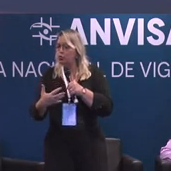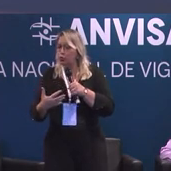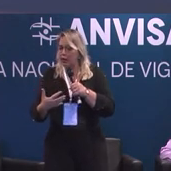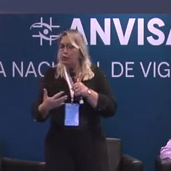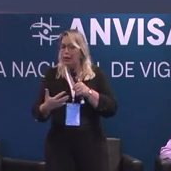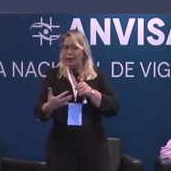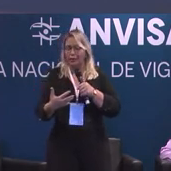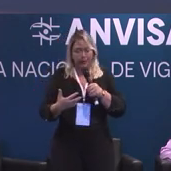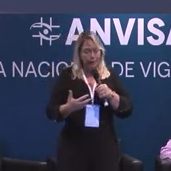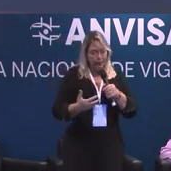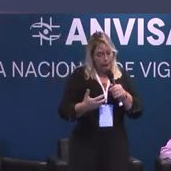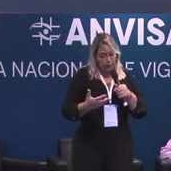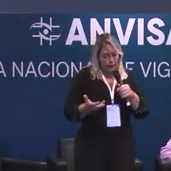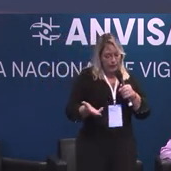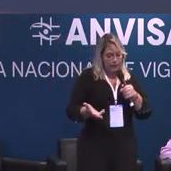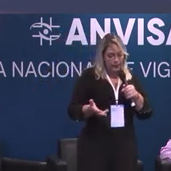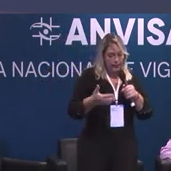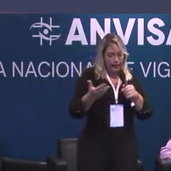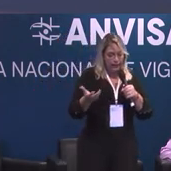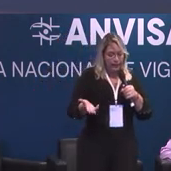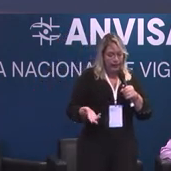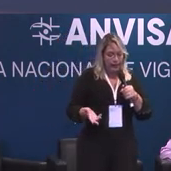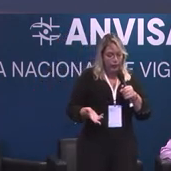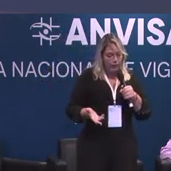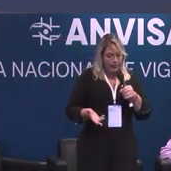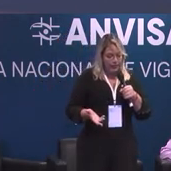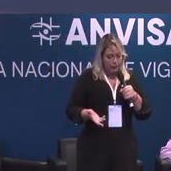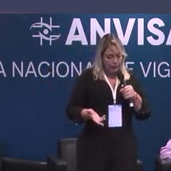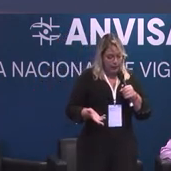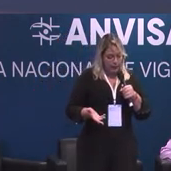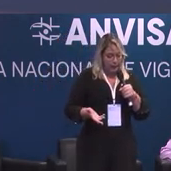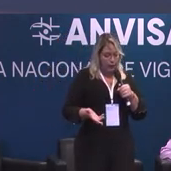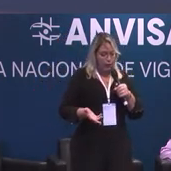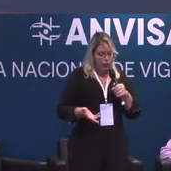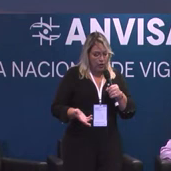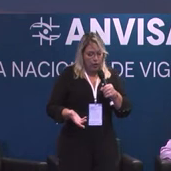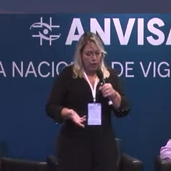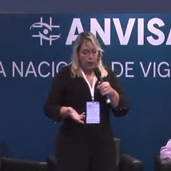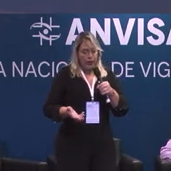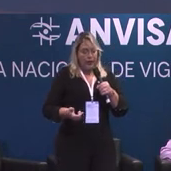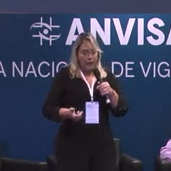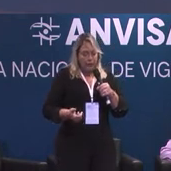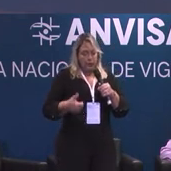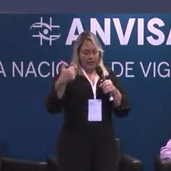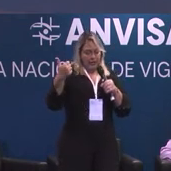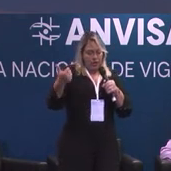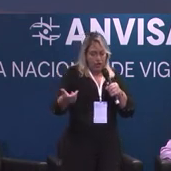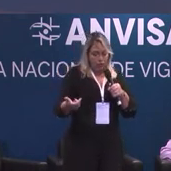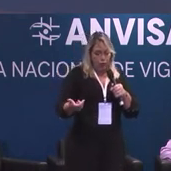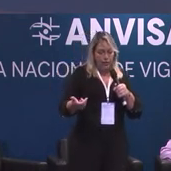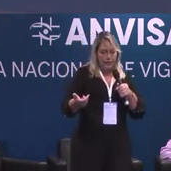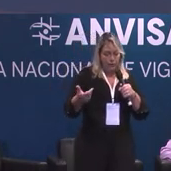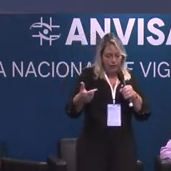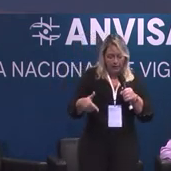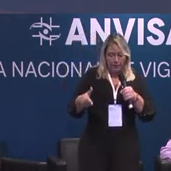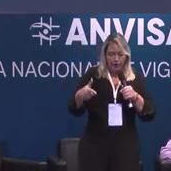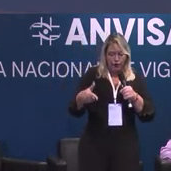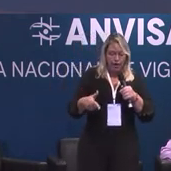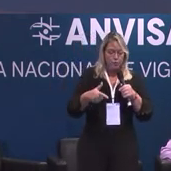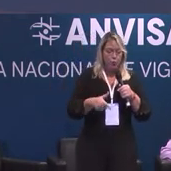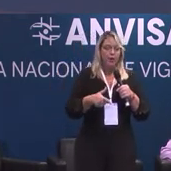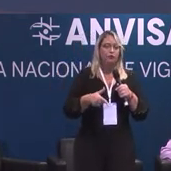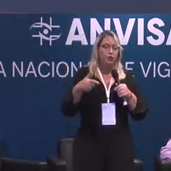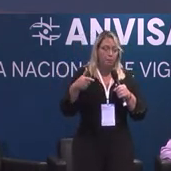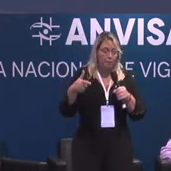do regulado, né? Então, isso se deve à inovação mesmo, tecnológica. O entendimento de que a gestão do conhecimento se perfaz